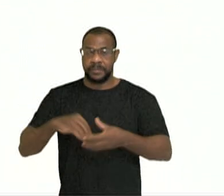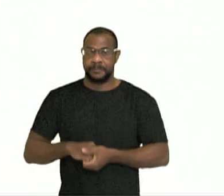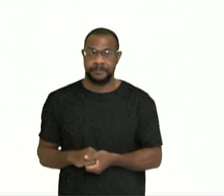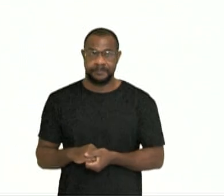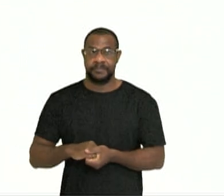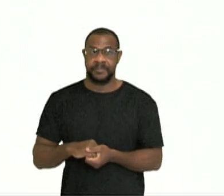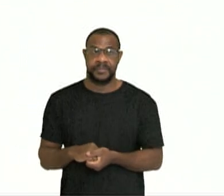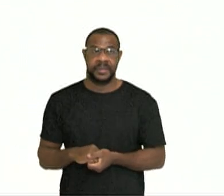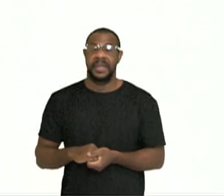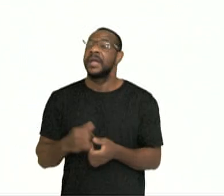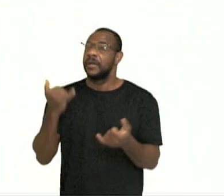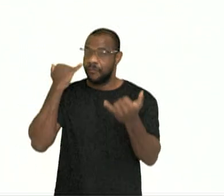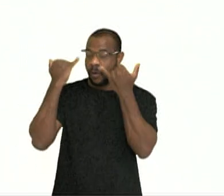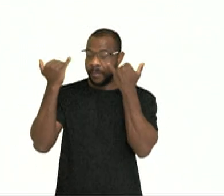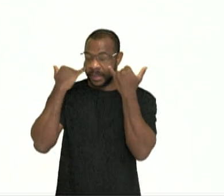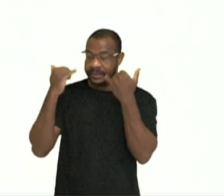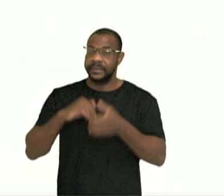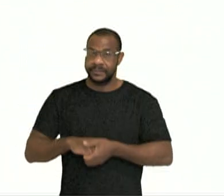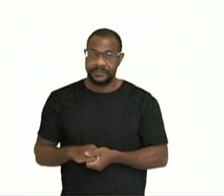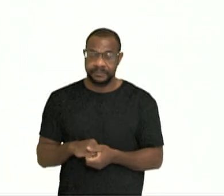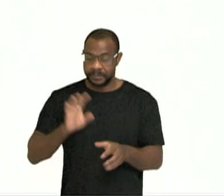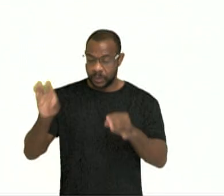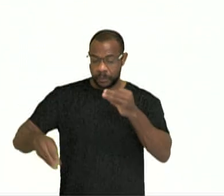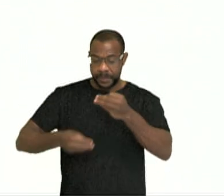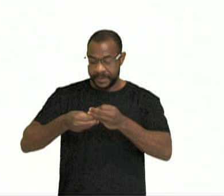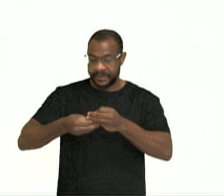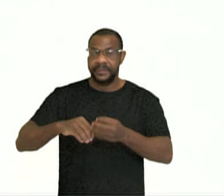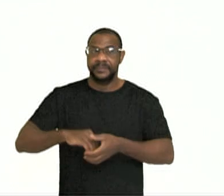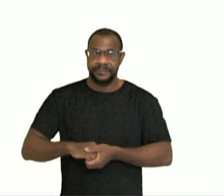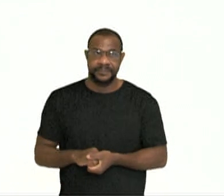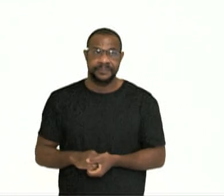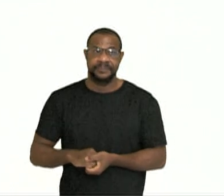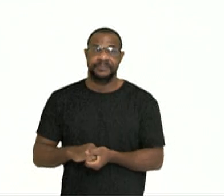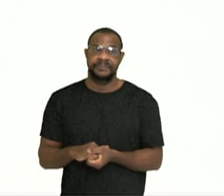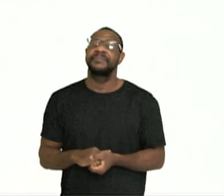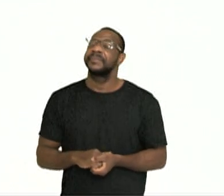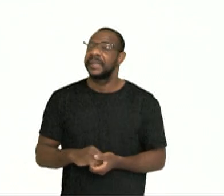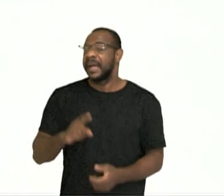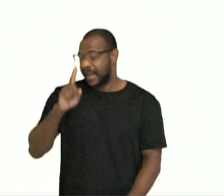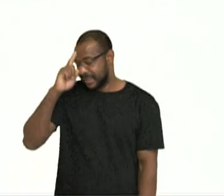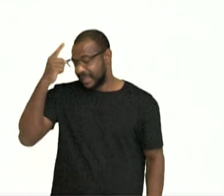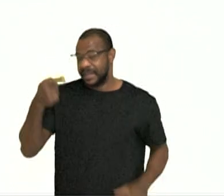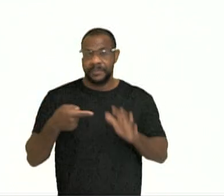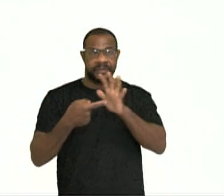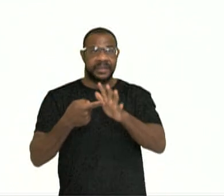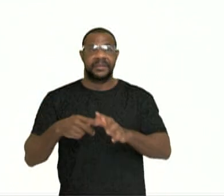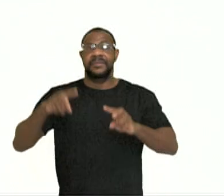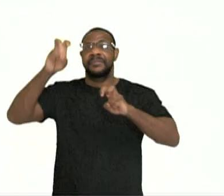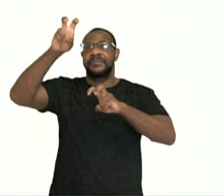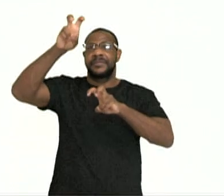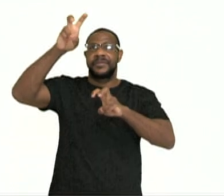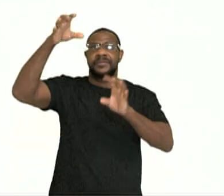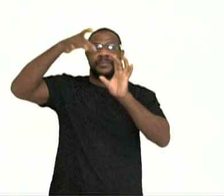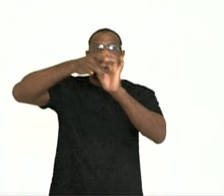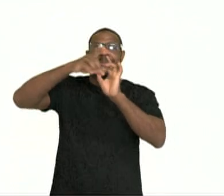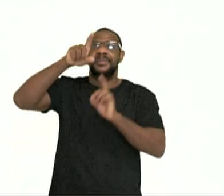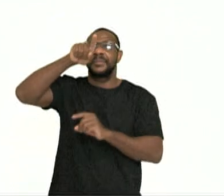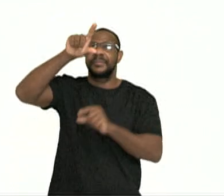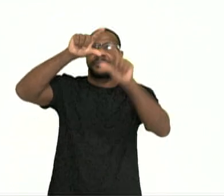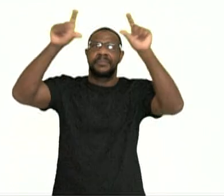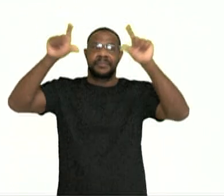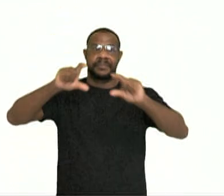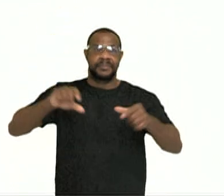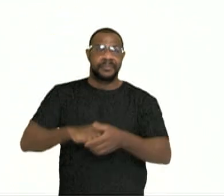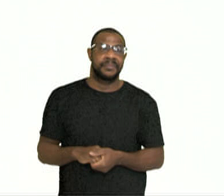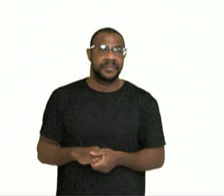Então, mais uma informação complementando então a ideia trazida ali no nosso título, que é a manchete. E